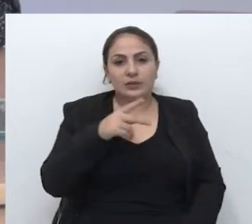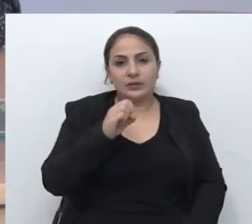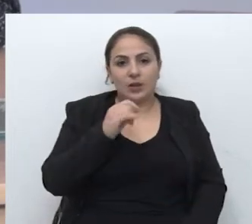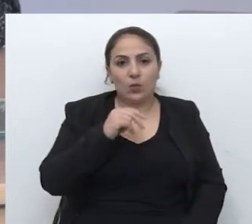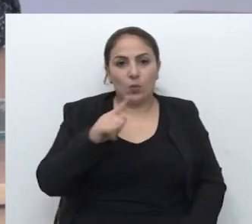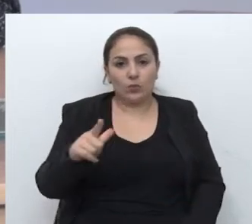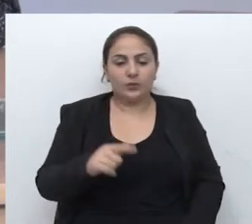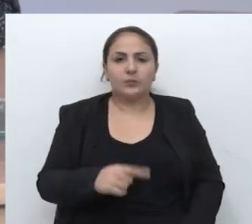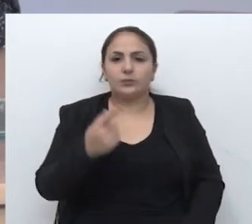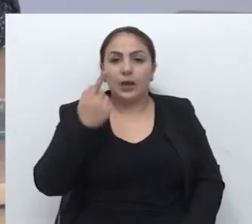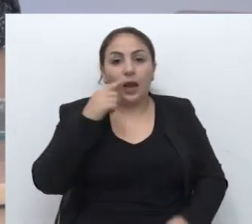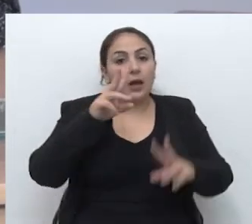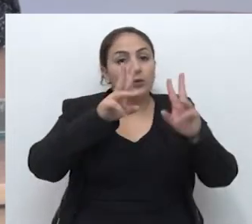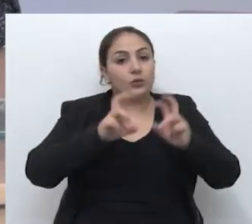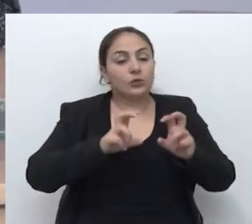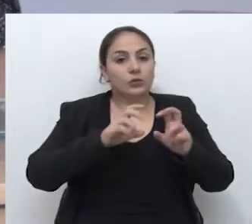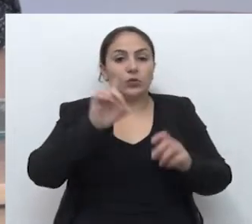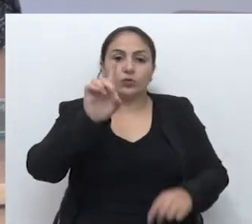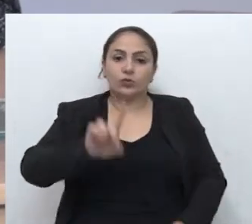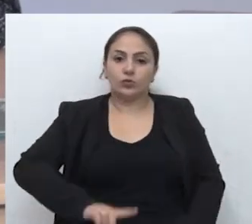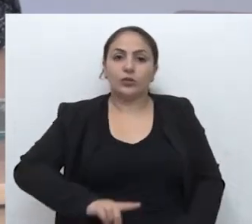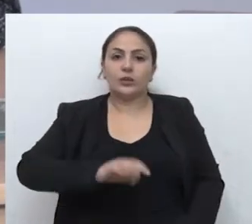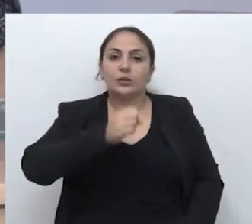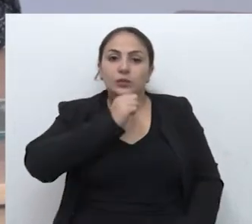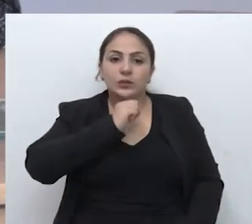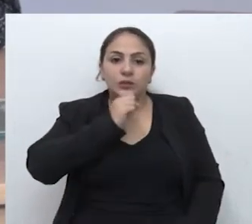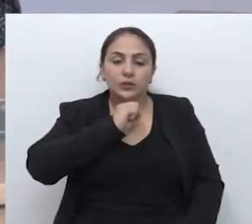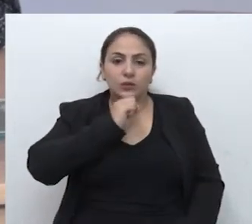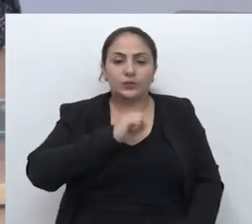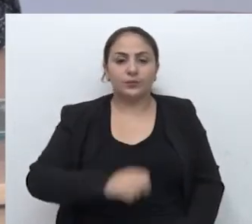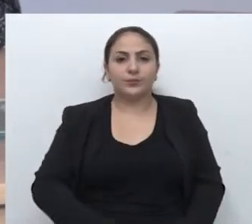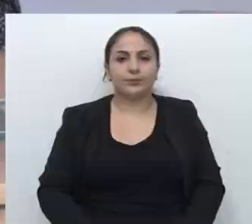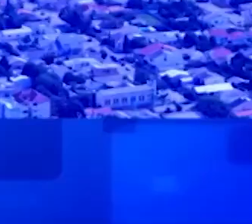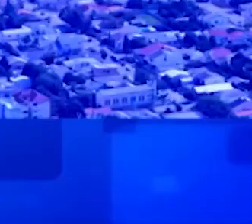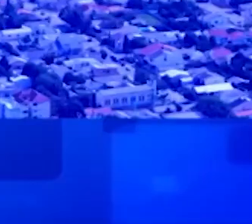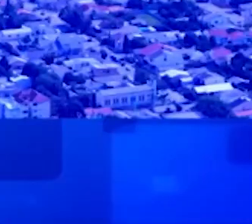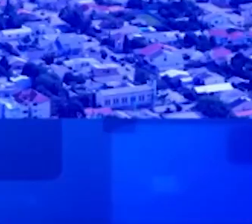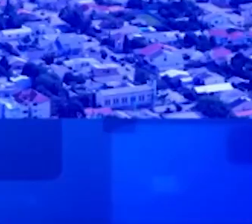Saul Spinelli. Em pauta, os direitos dos idosos.